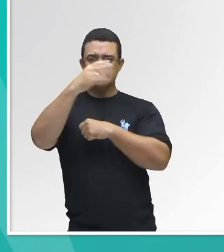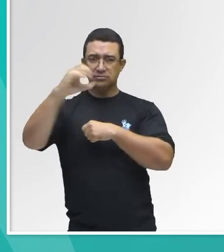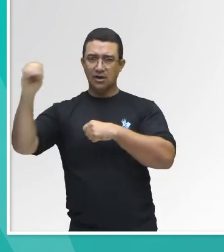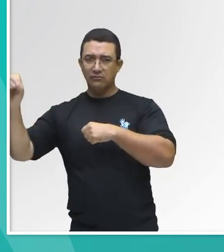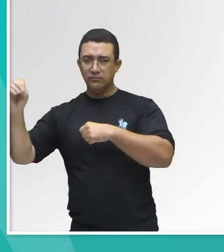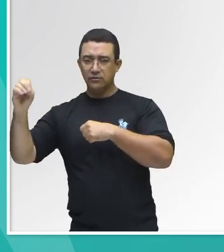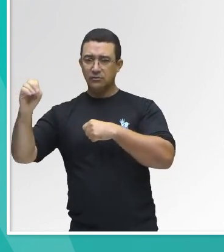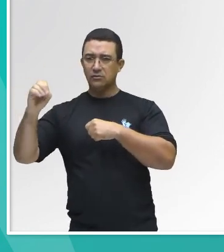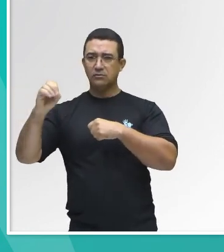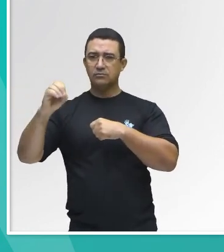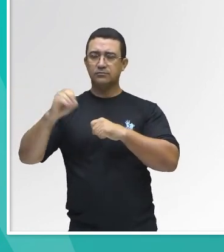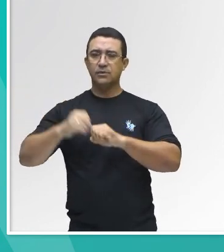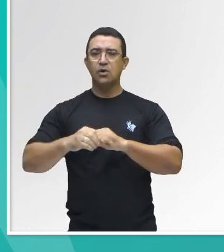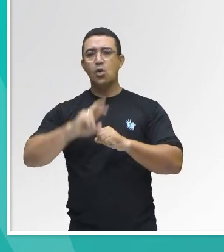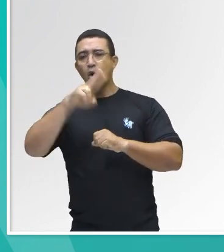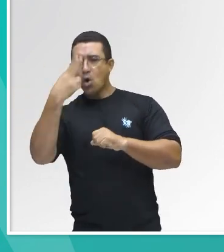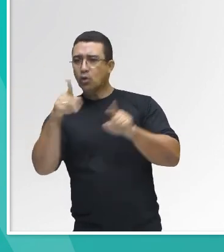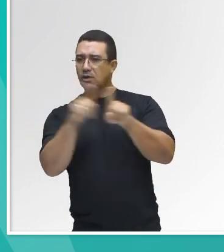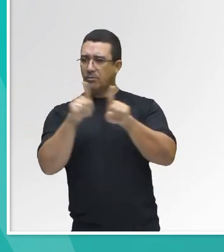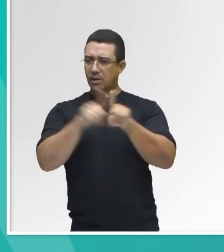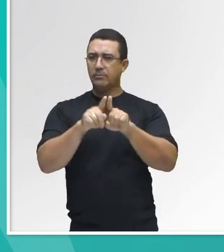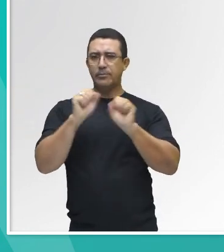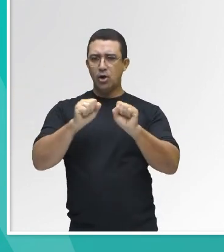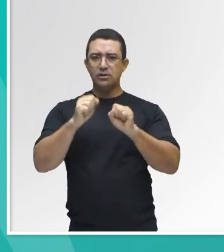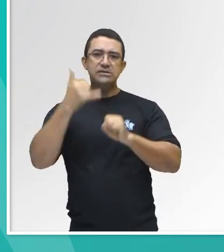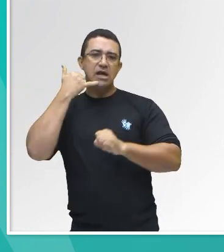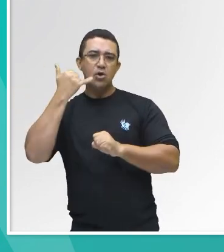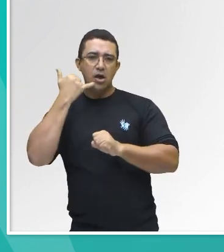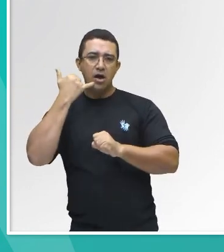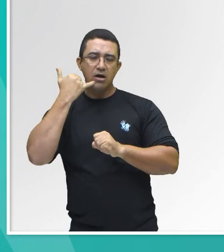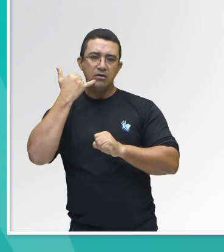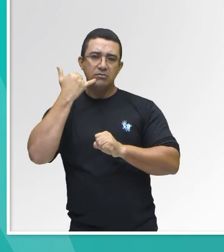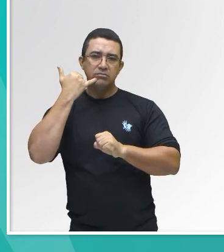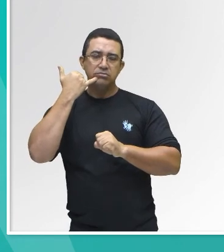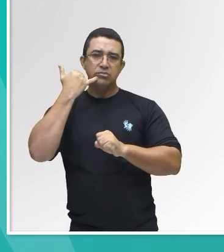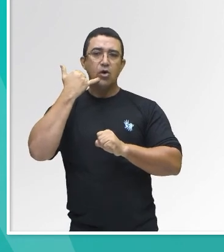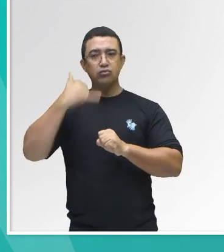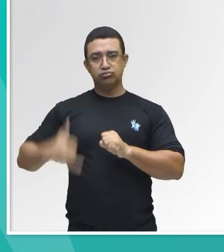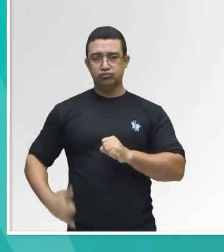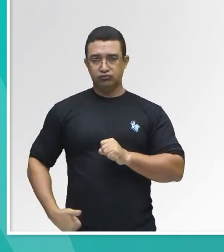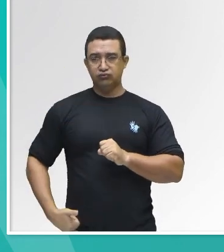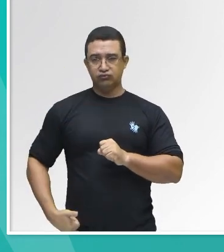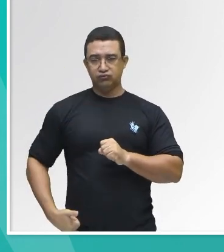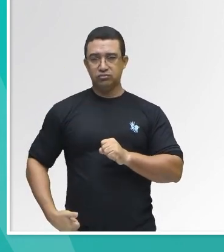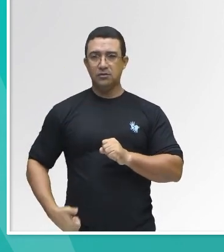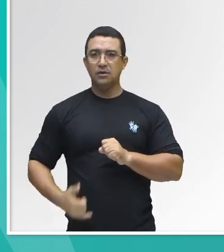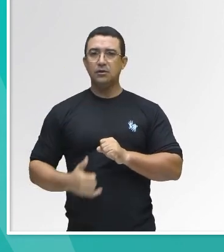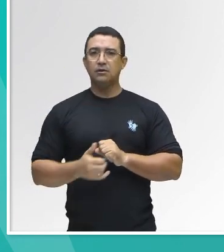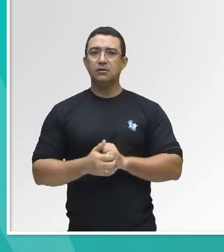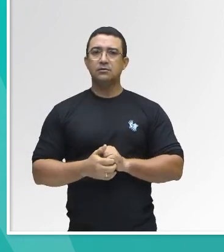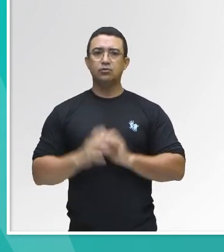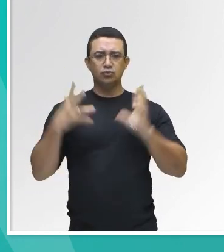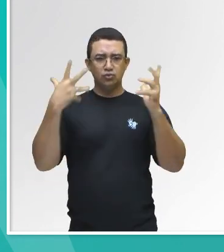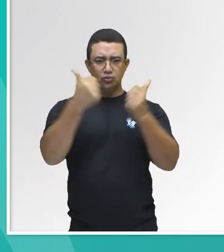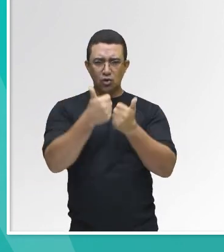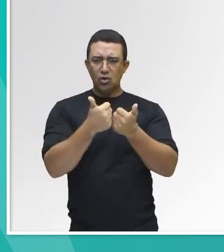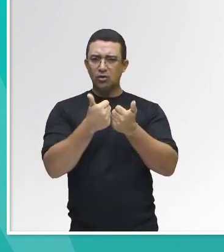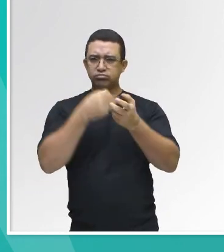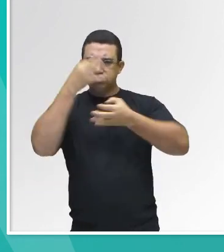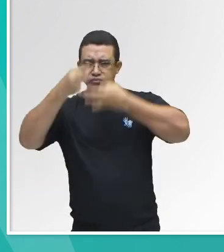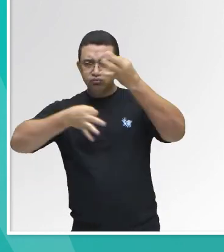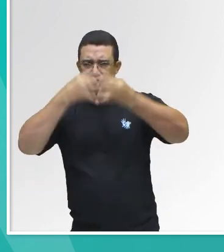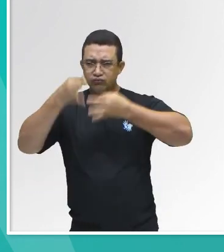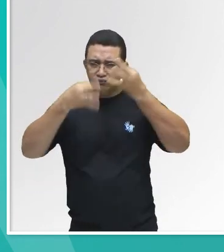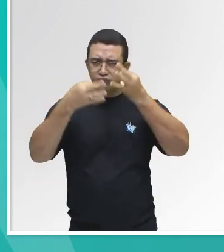telefone fijo ou celular. Aqui ele faz a conclusão, né? Depois de apresentados todos os argumentos e